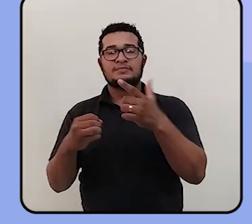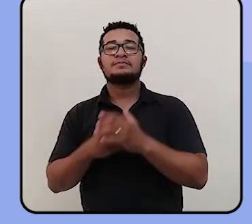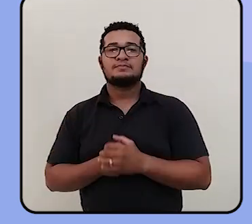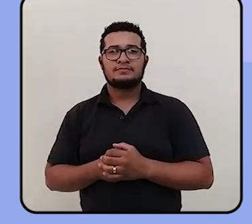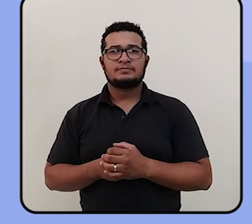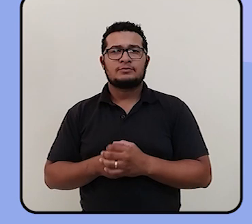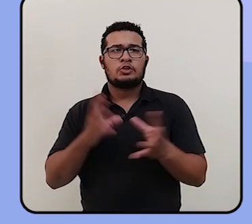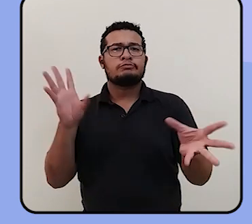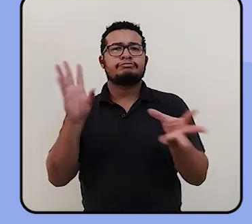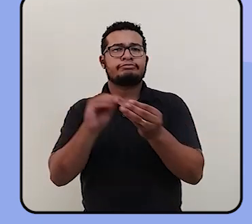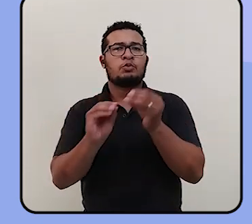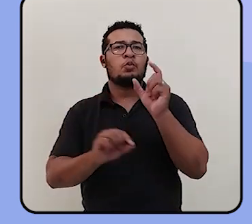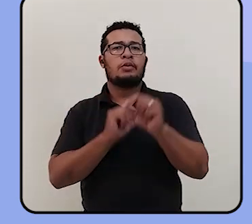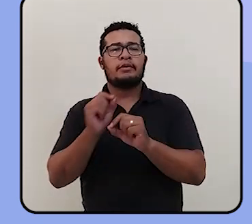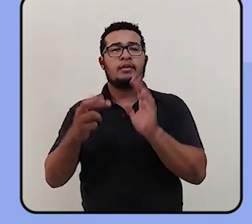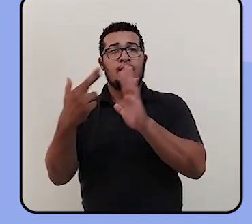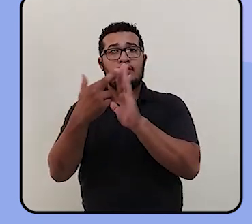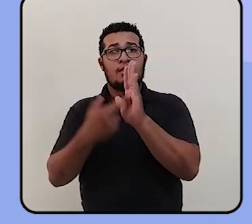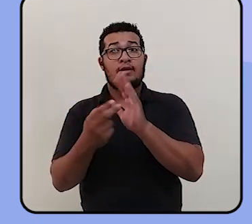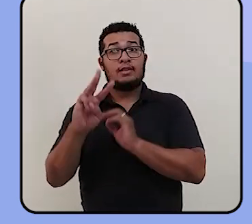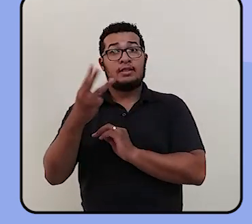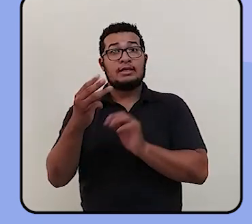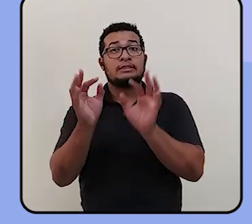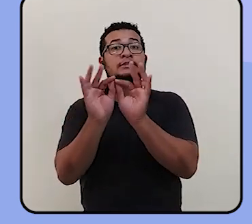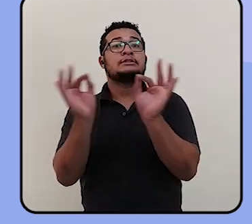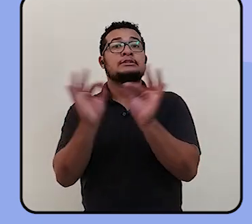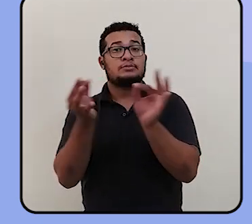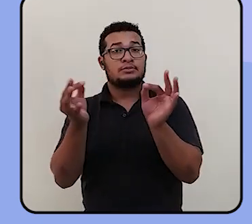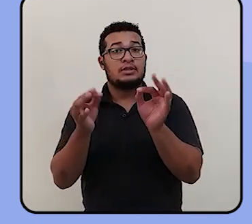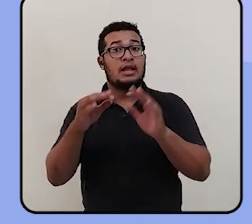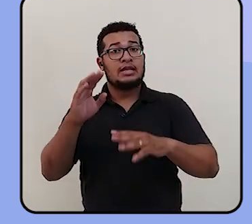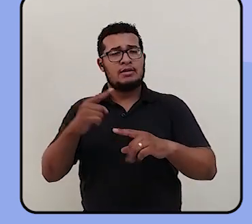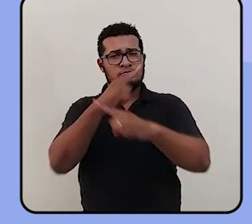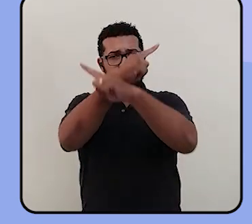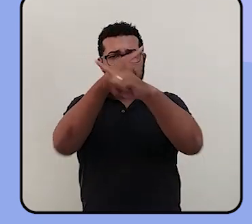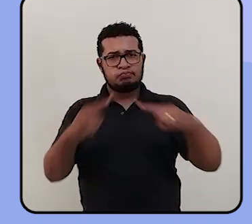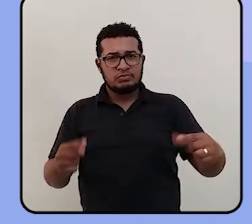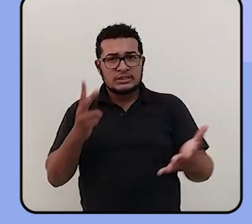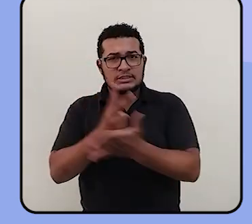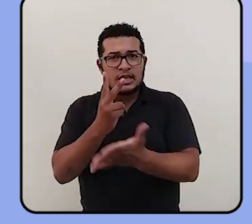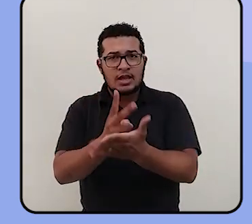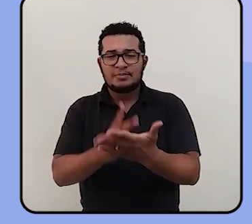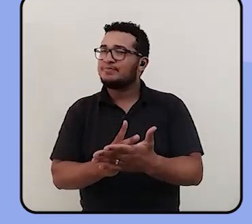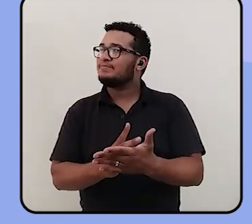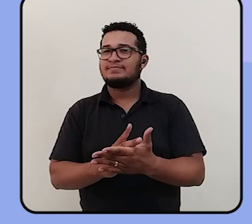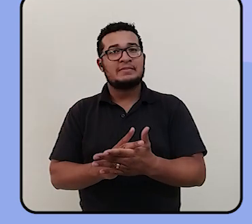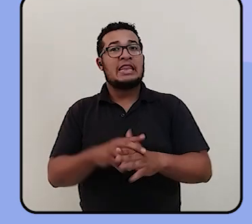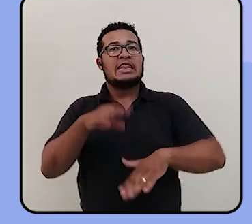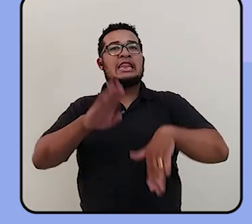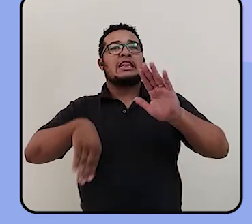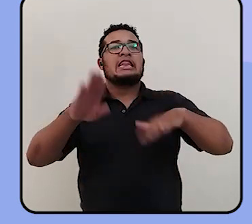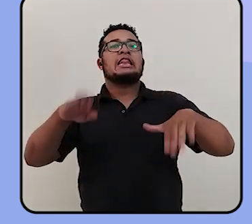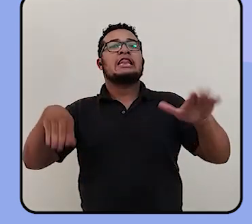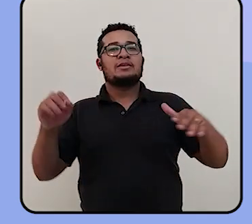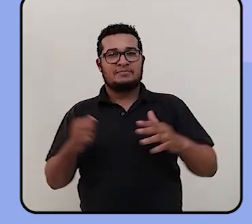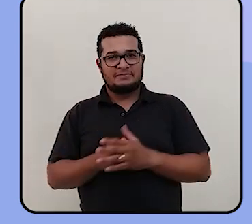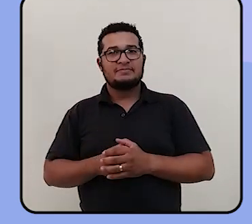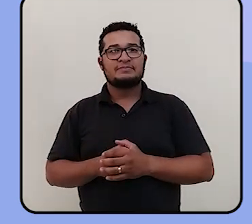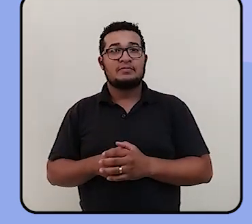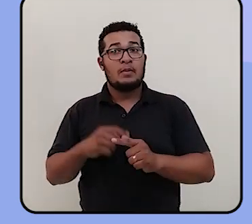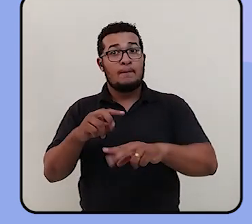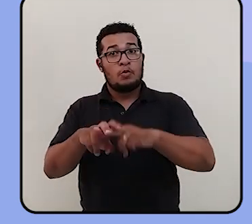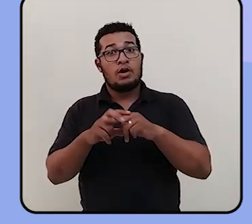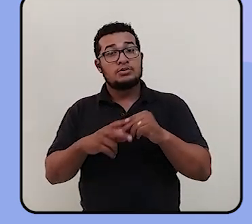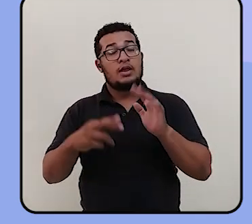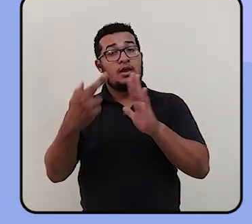Então, se liga aí no resumo. Numa regra de 3 simples, nem sempre faremos a multiplicação cruzada. Quando a